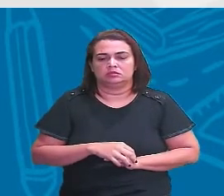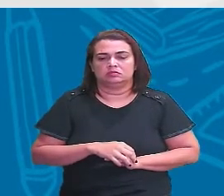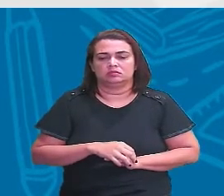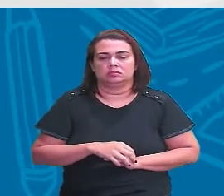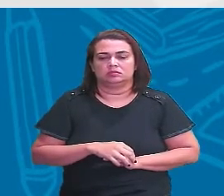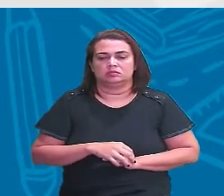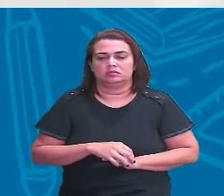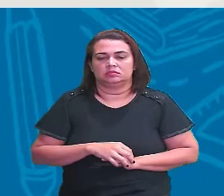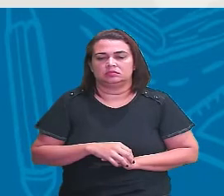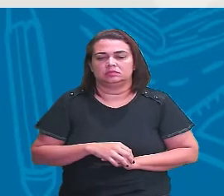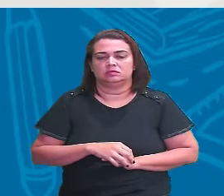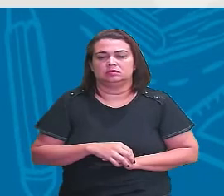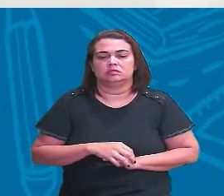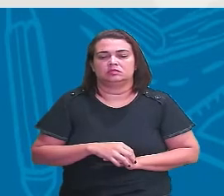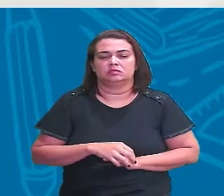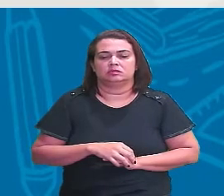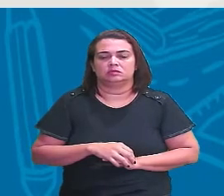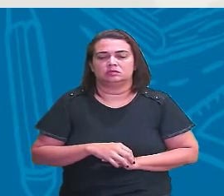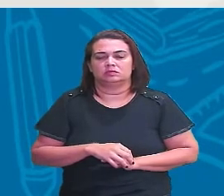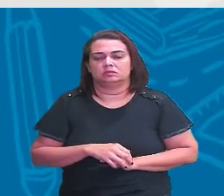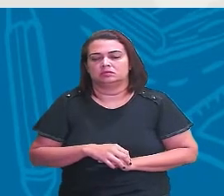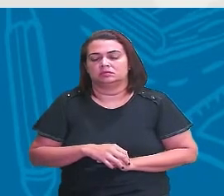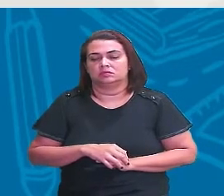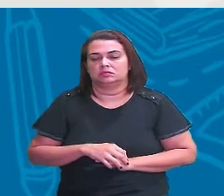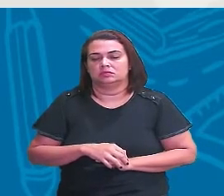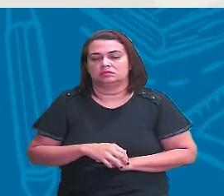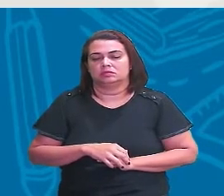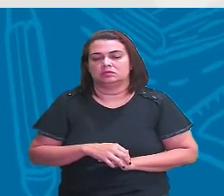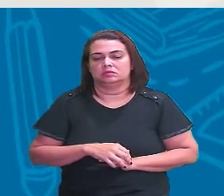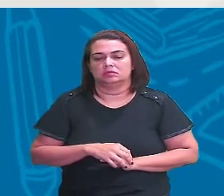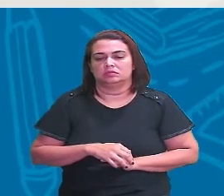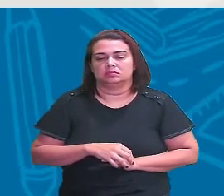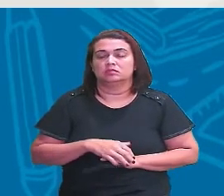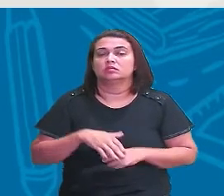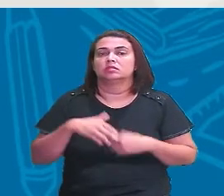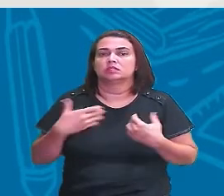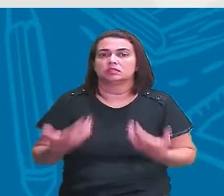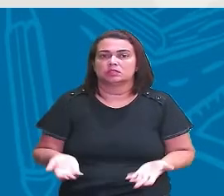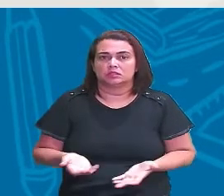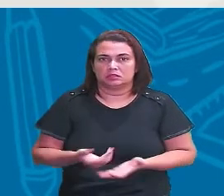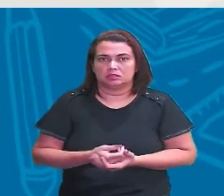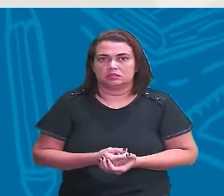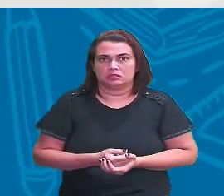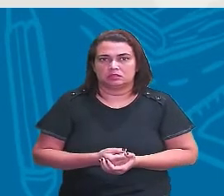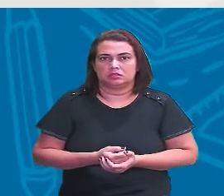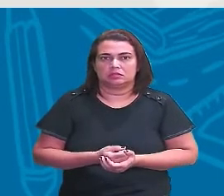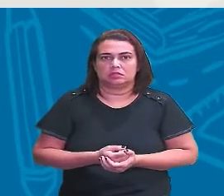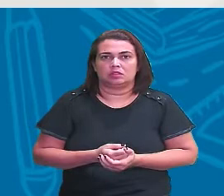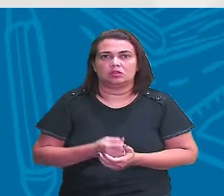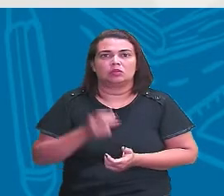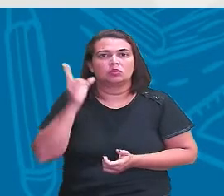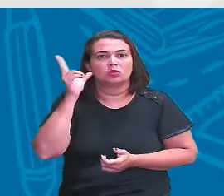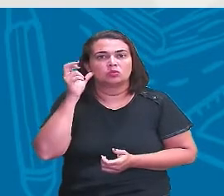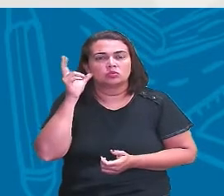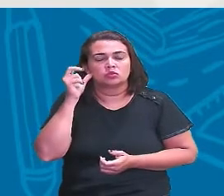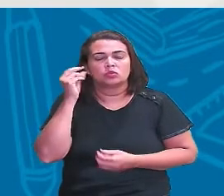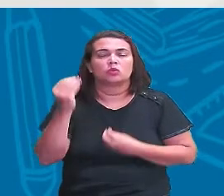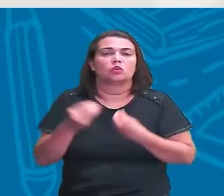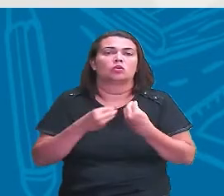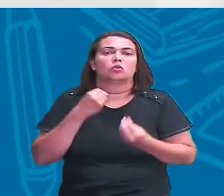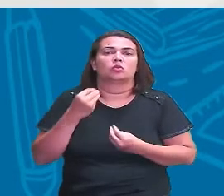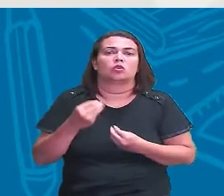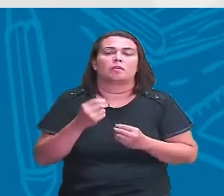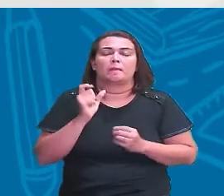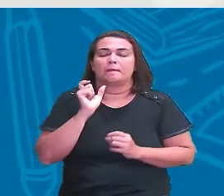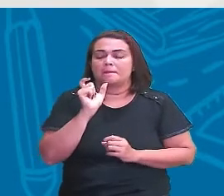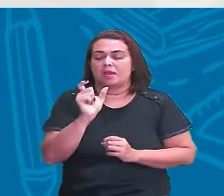o circunflexo, tá? A professora aqui errou. Esse som, ele dá para a gente tonificar a palavra,